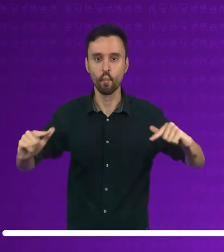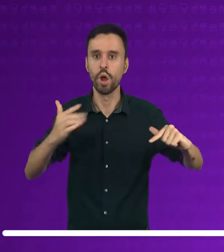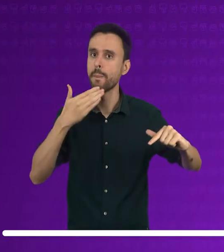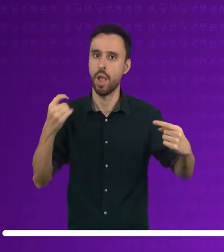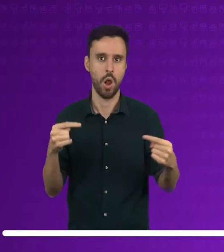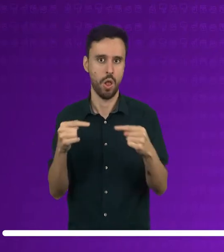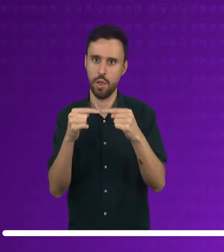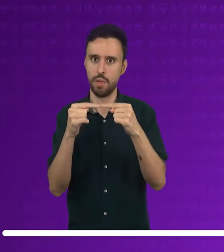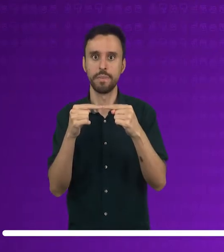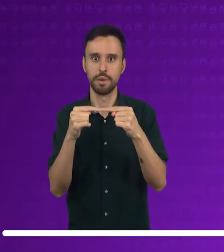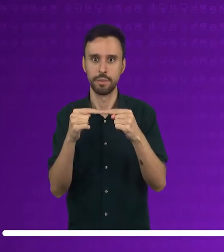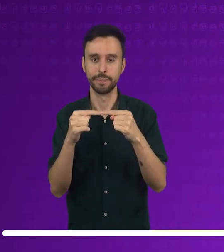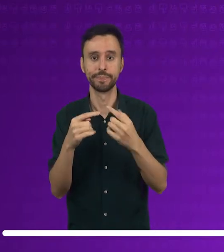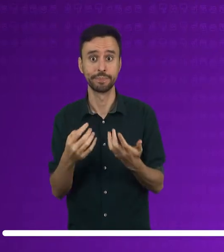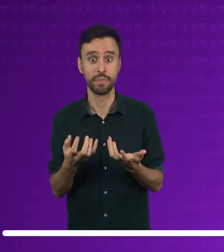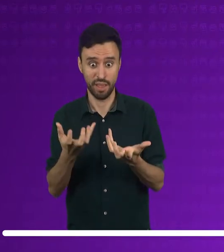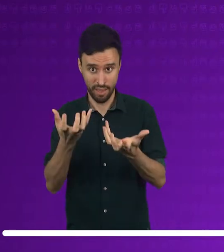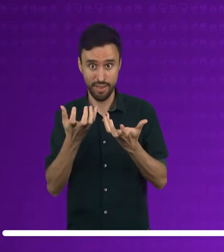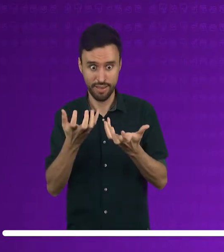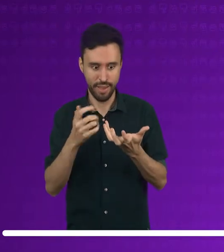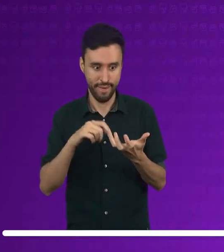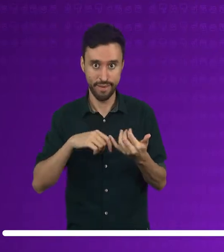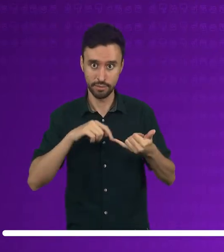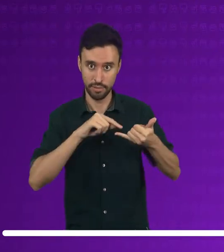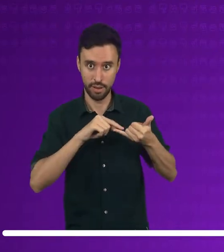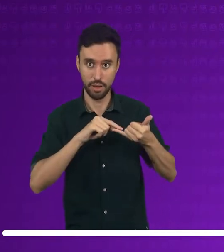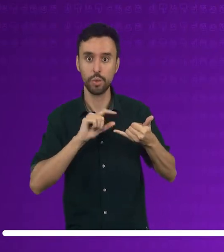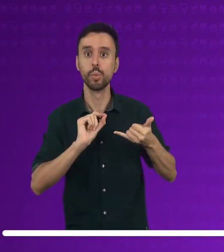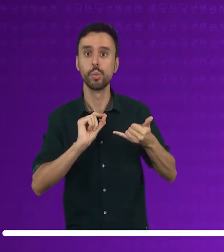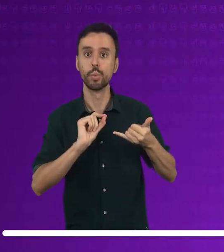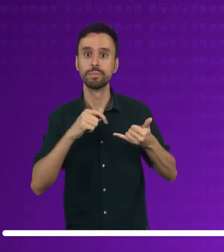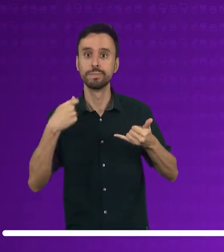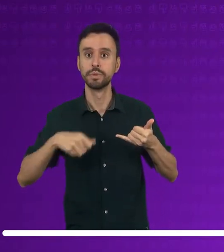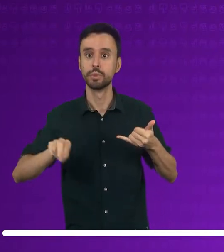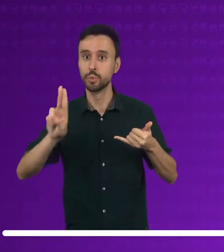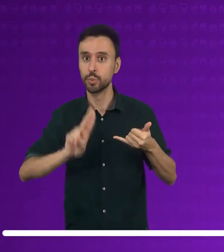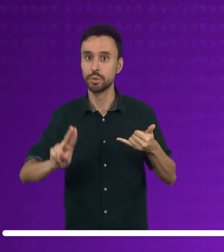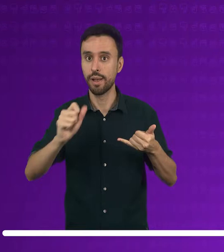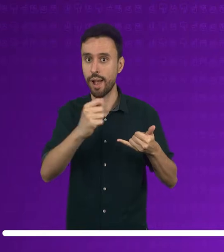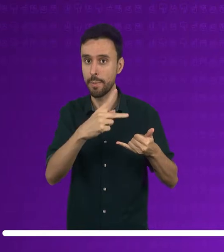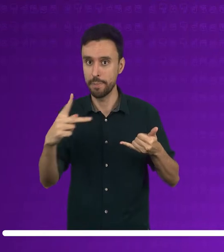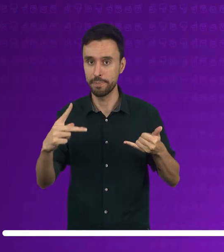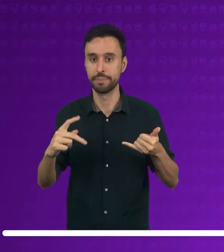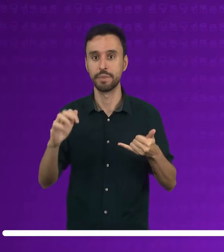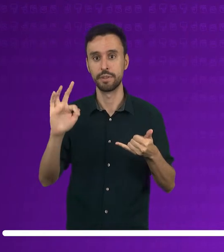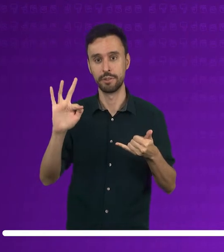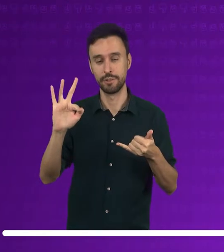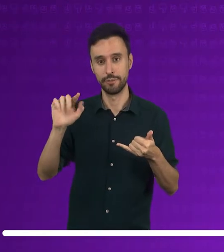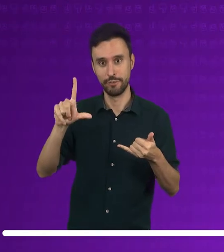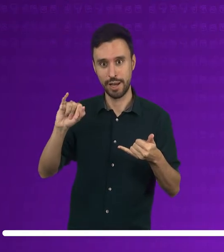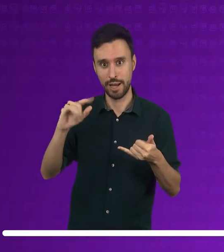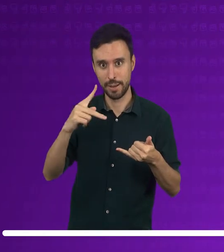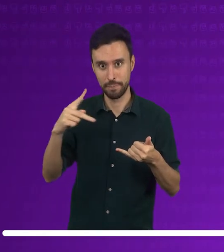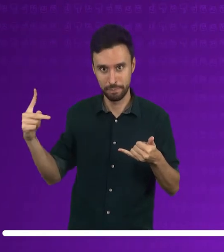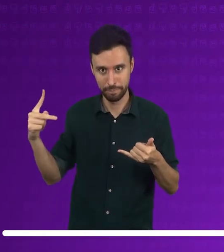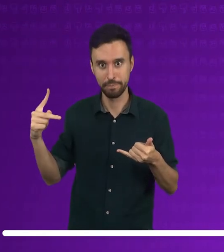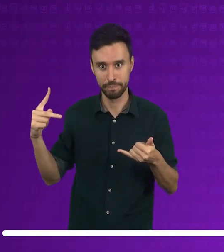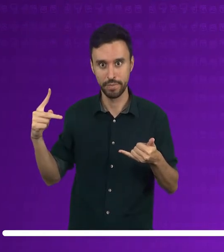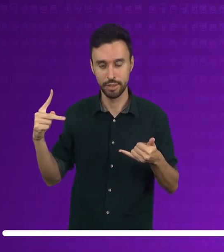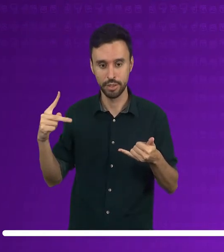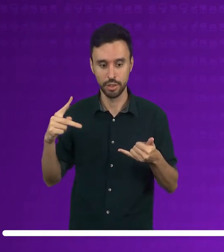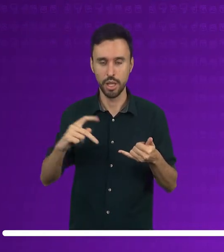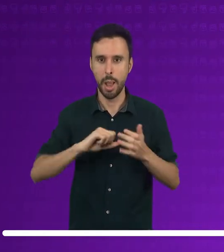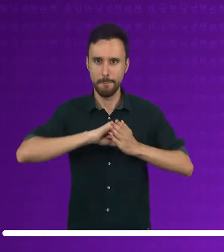é a melhor opção. Se você precisa estar com o celular à mão, recomendamos o uso do aplicativo FlipD,